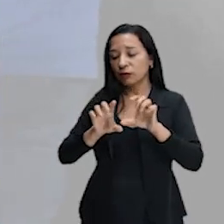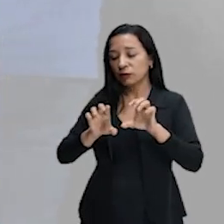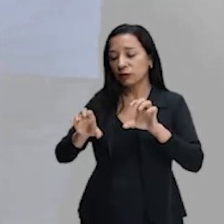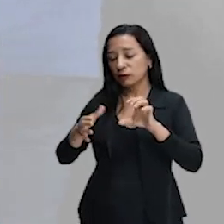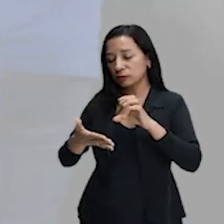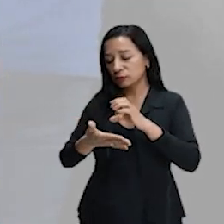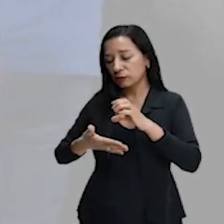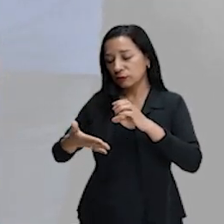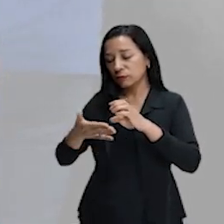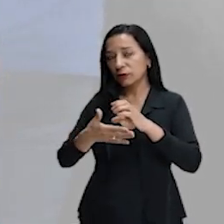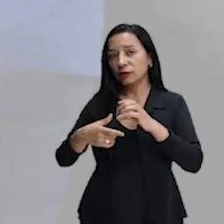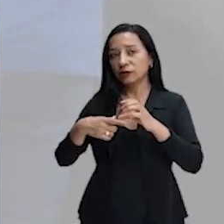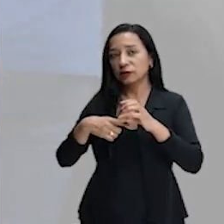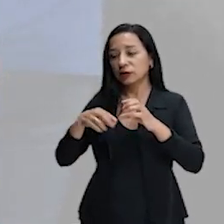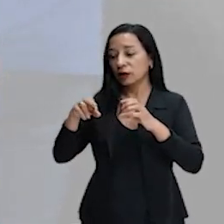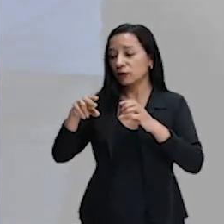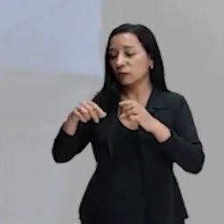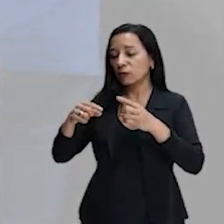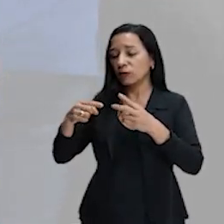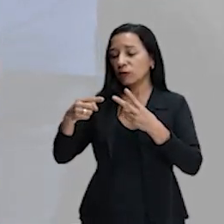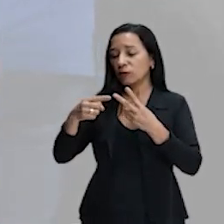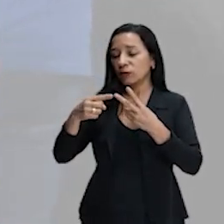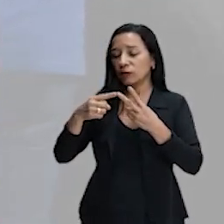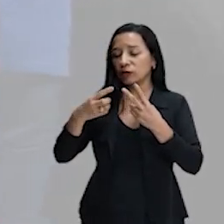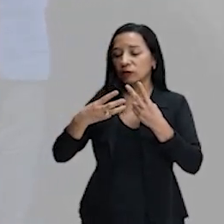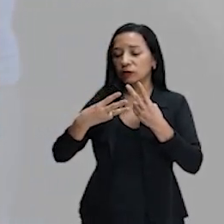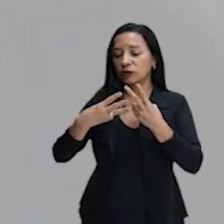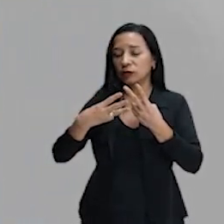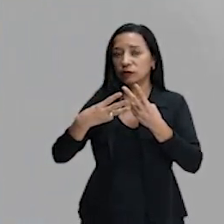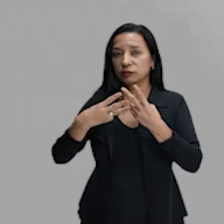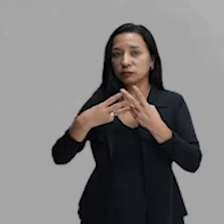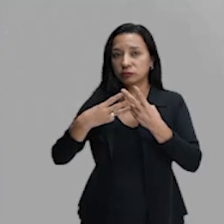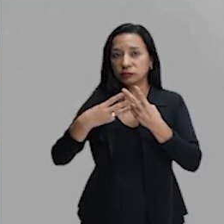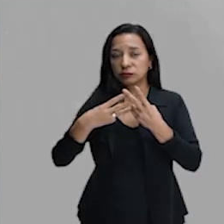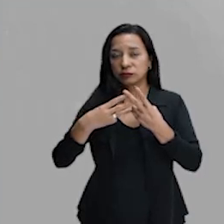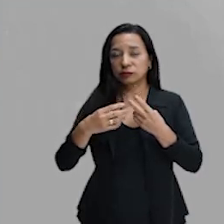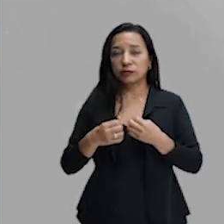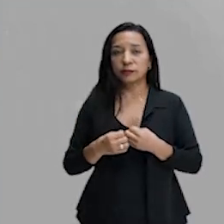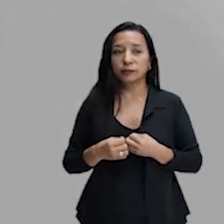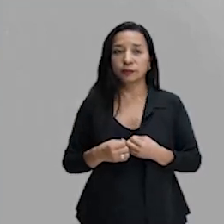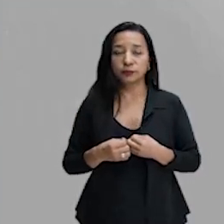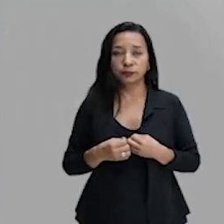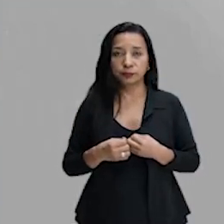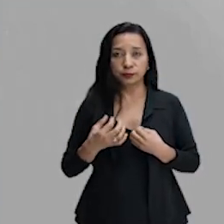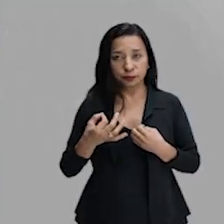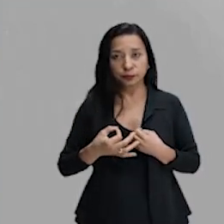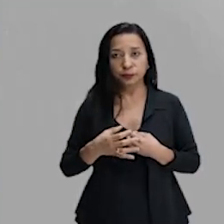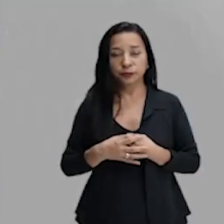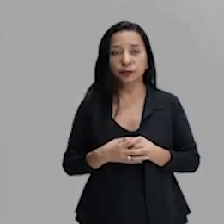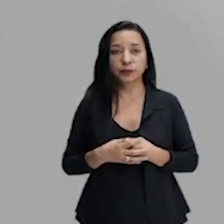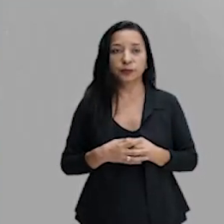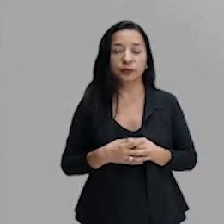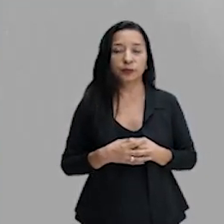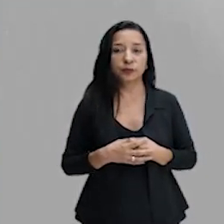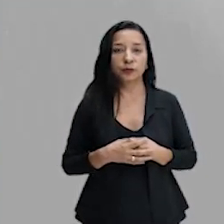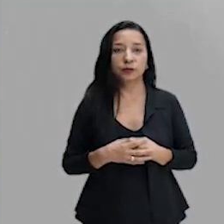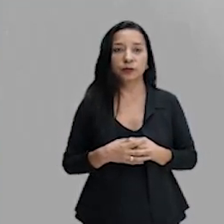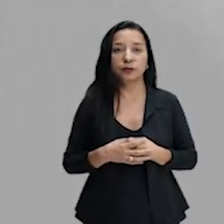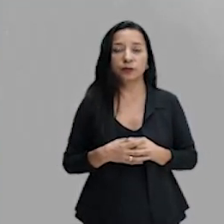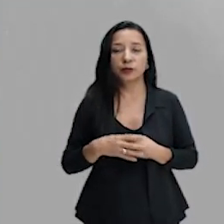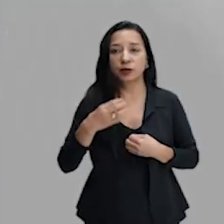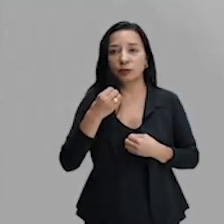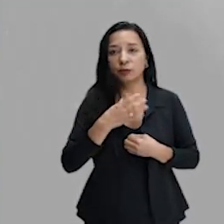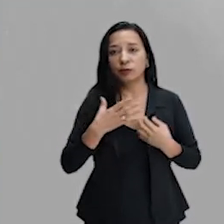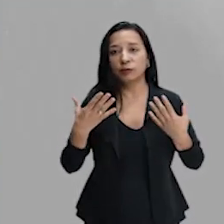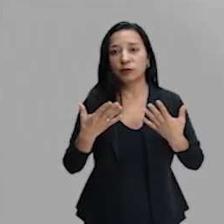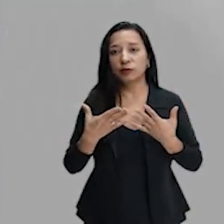vale √3 isso aqui é a área da base certinho beleza